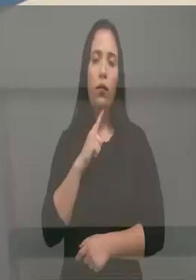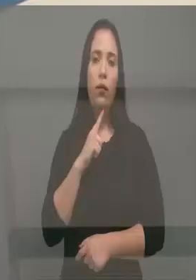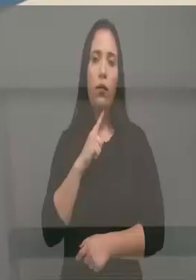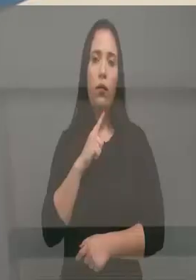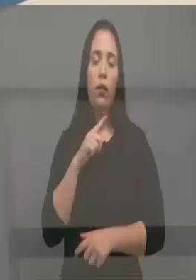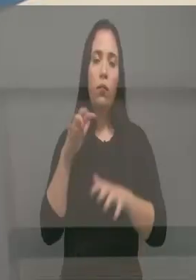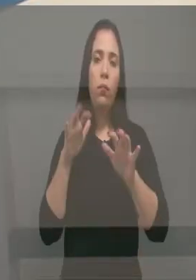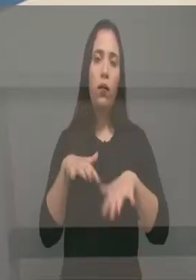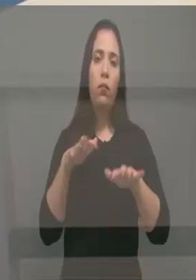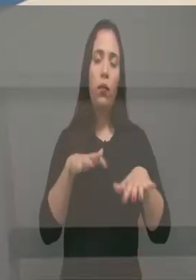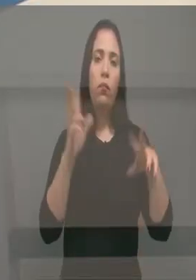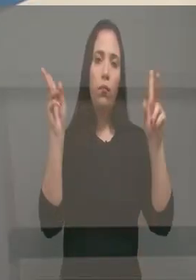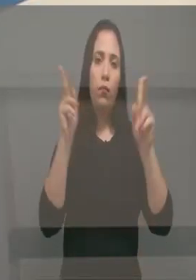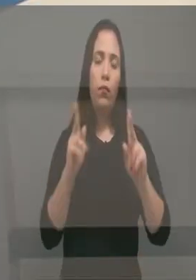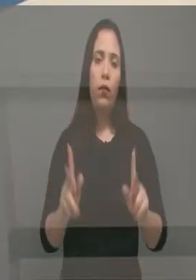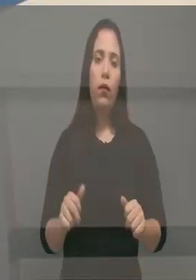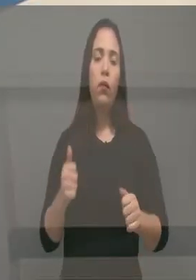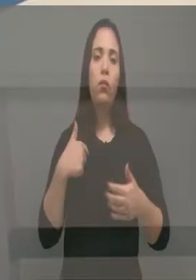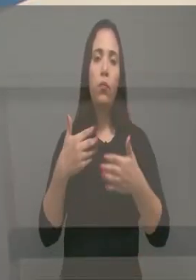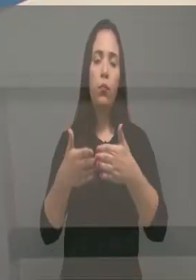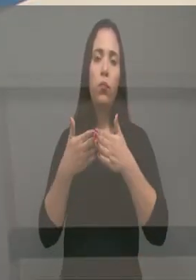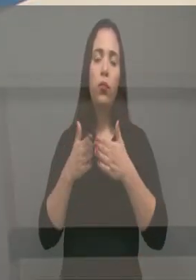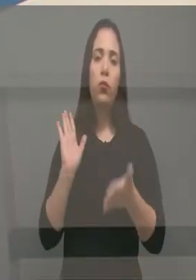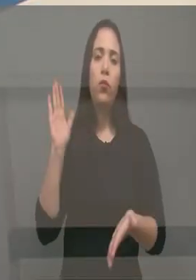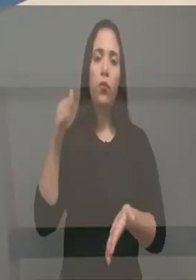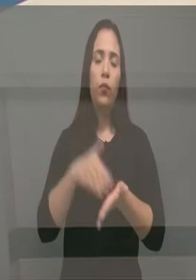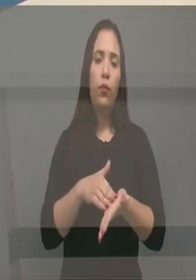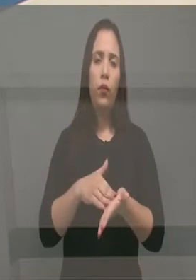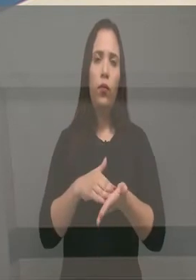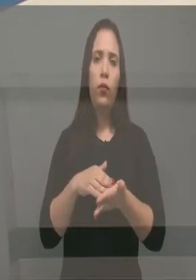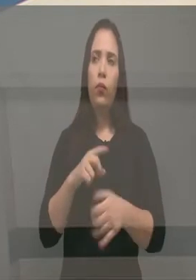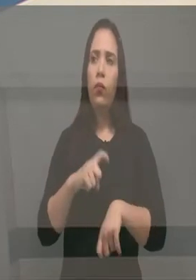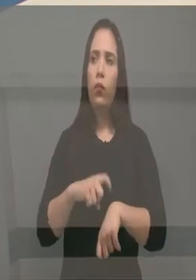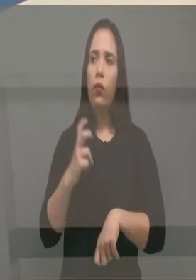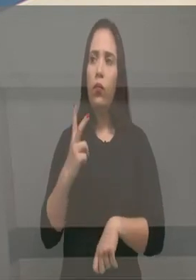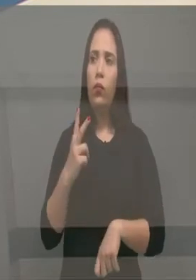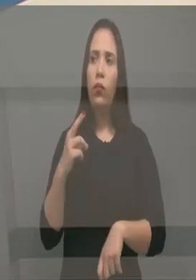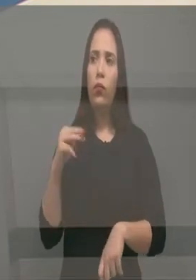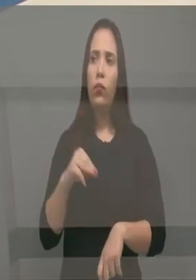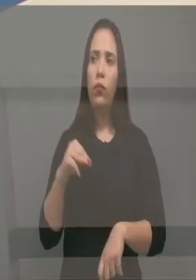É isso que eu estou dizendo. Inclusive, eu até lhe pedi no final, eu acho que é dois minutos, no final do programa,